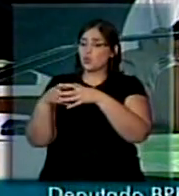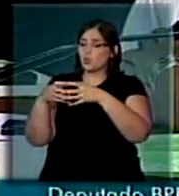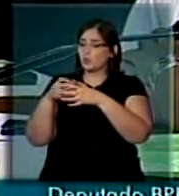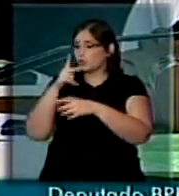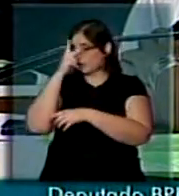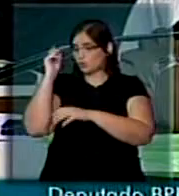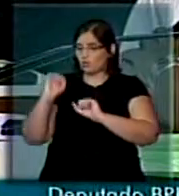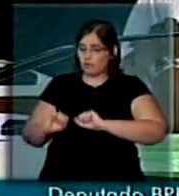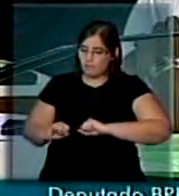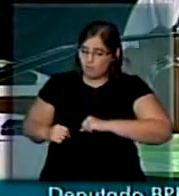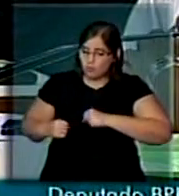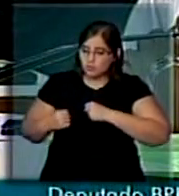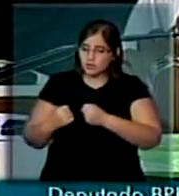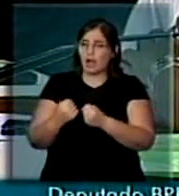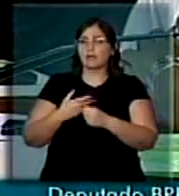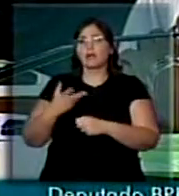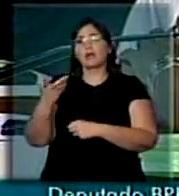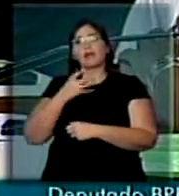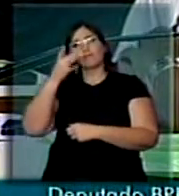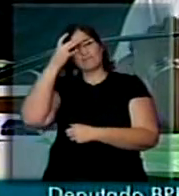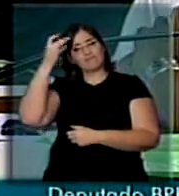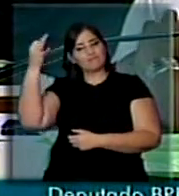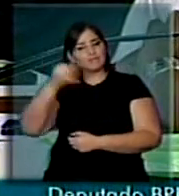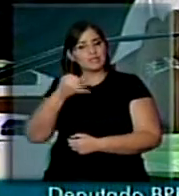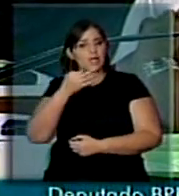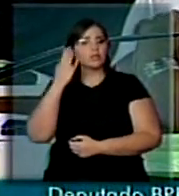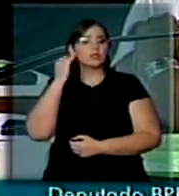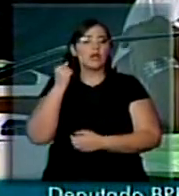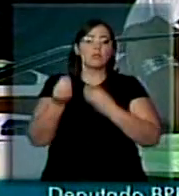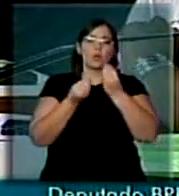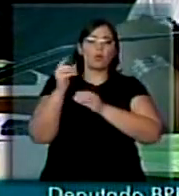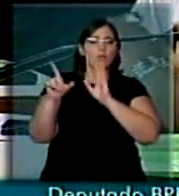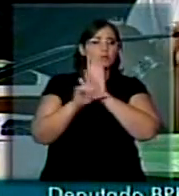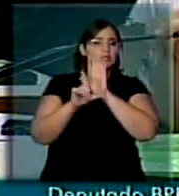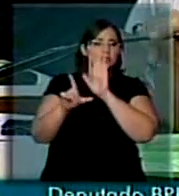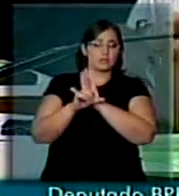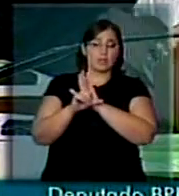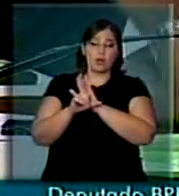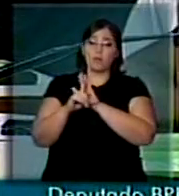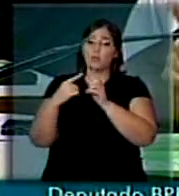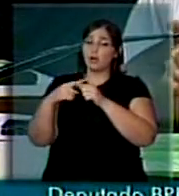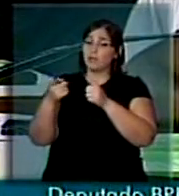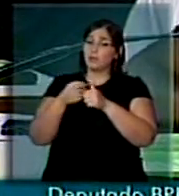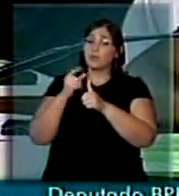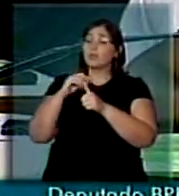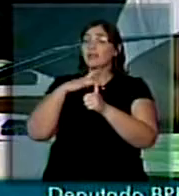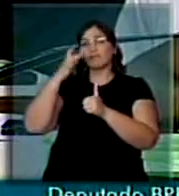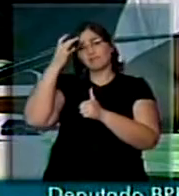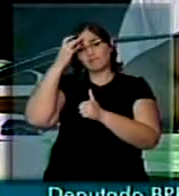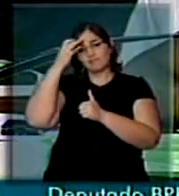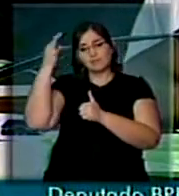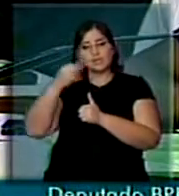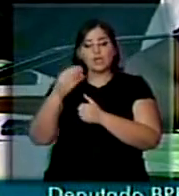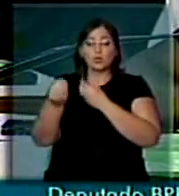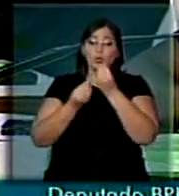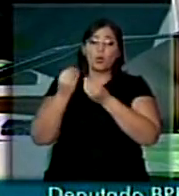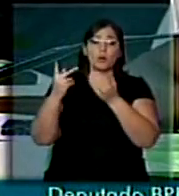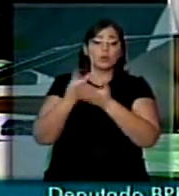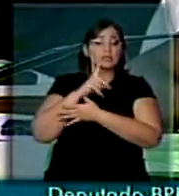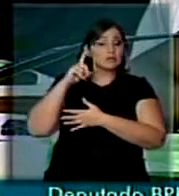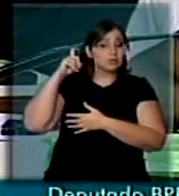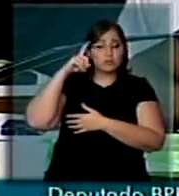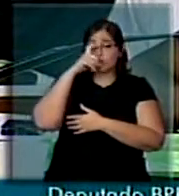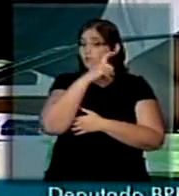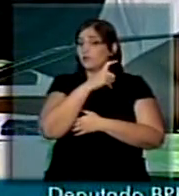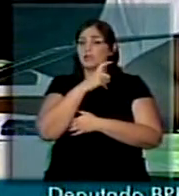pessoas engajadas e que tem consciência da legislação primeiro o seguinte, tem consciência de como foi difícil se